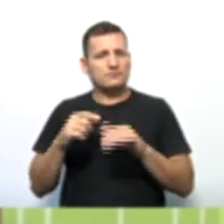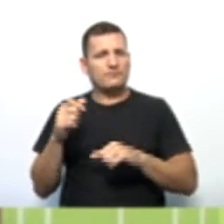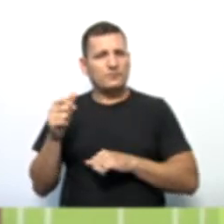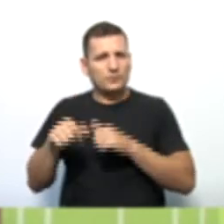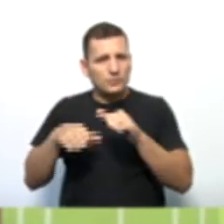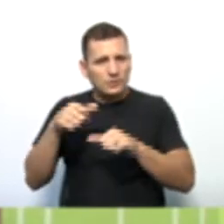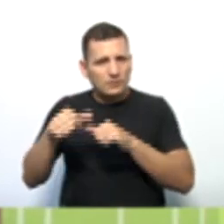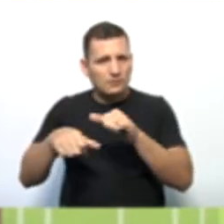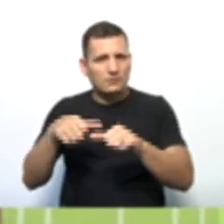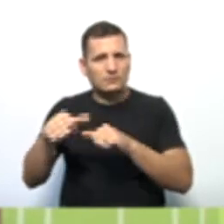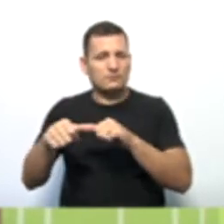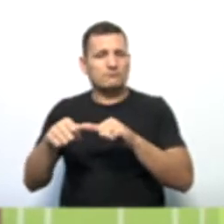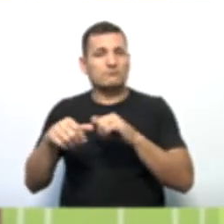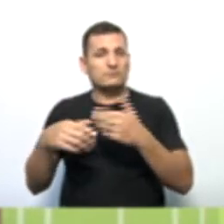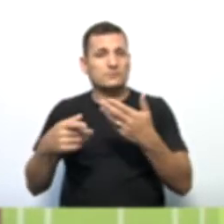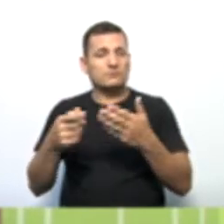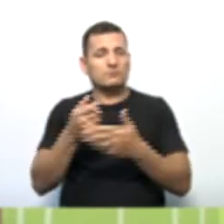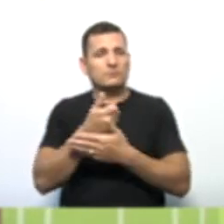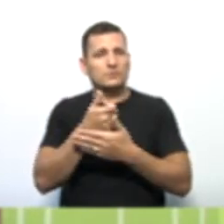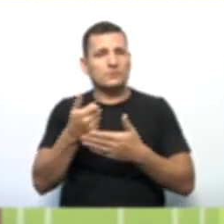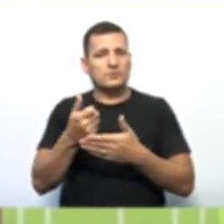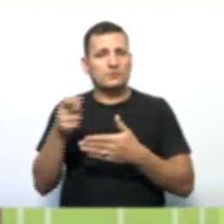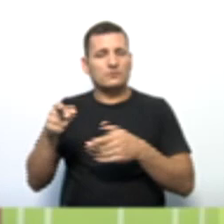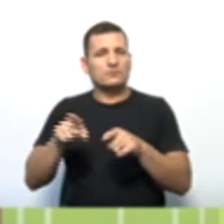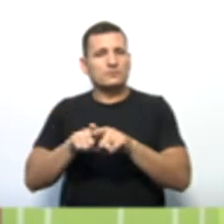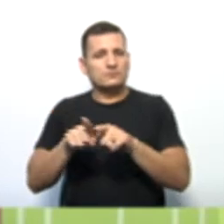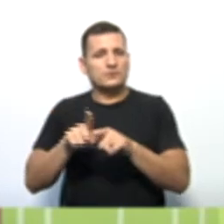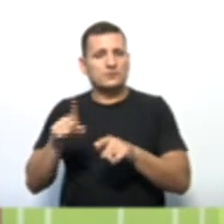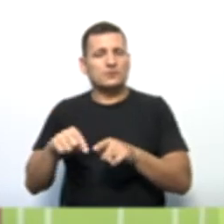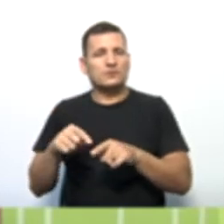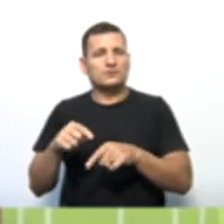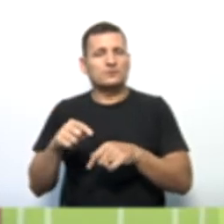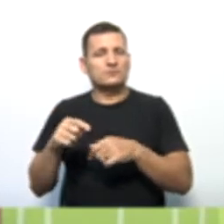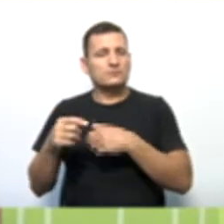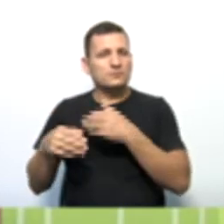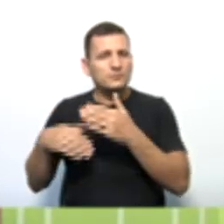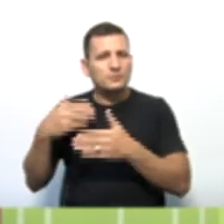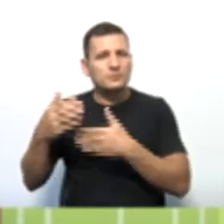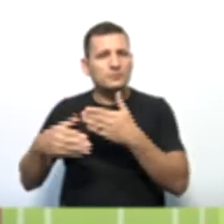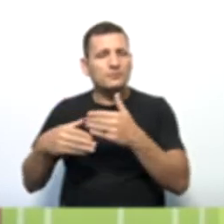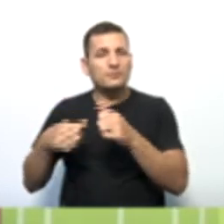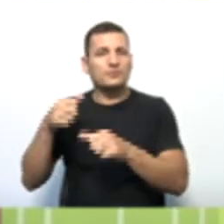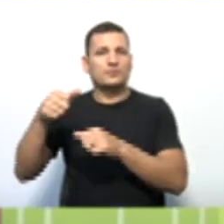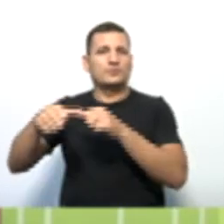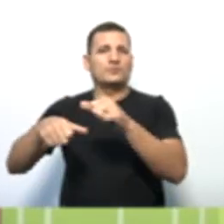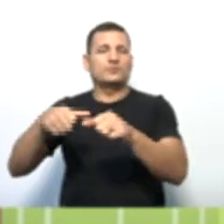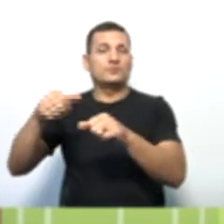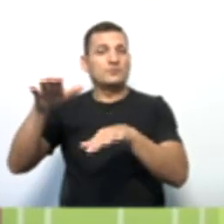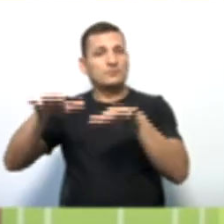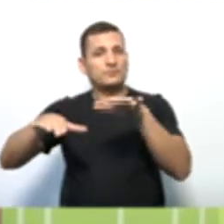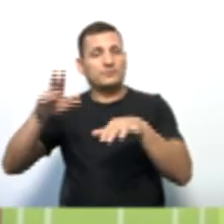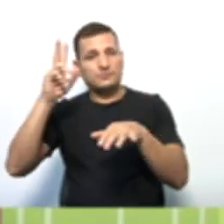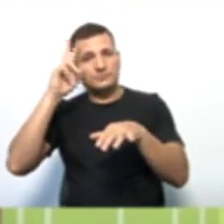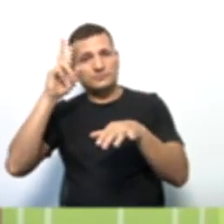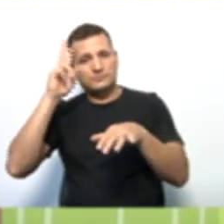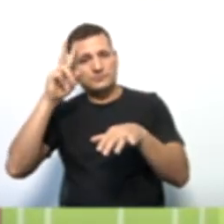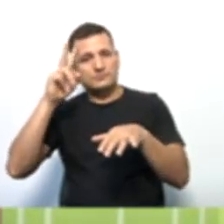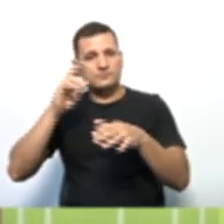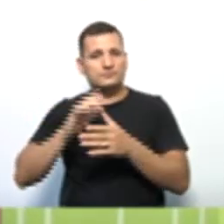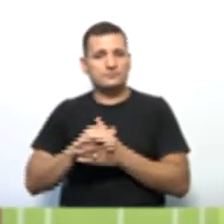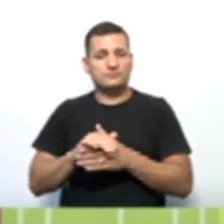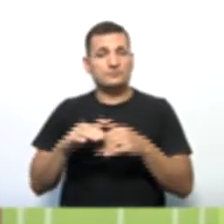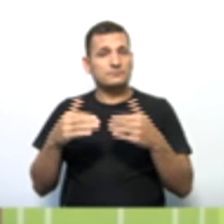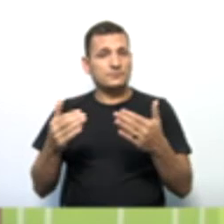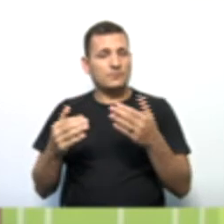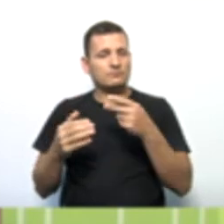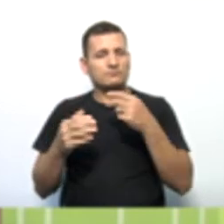também é temporal. Ela flui, ela muda de acordo com o período histórico em que se vive. Então, para a gente